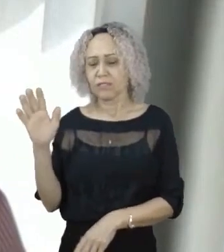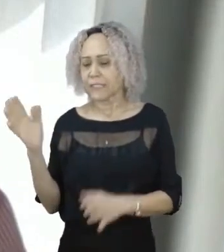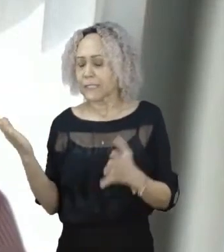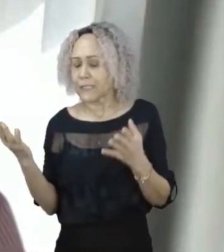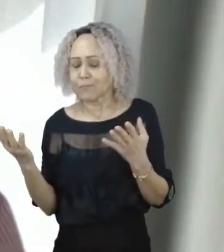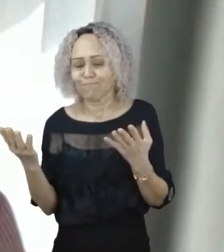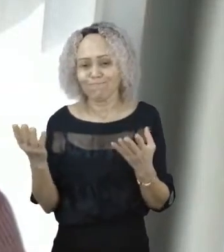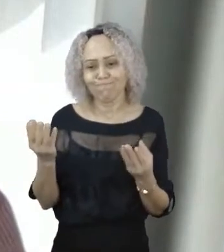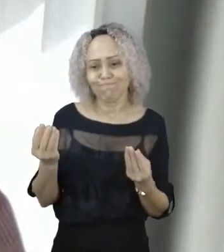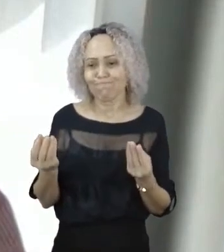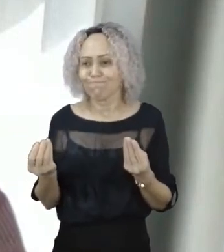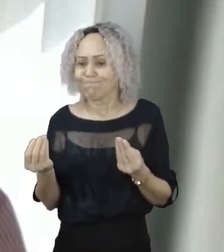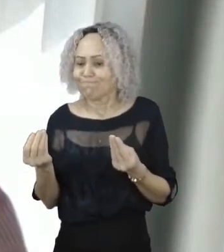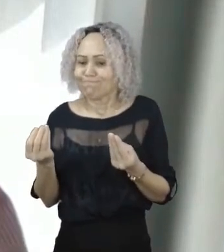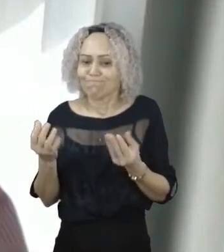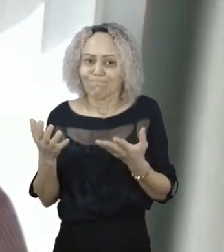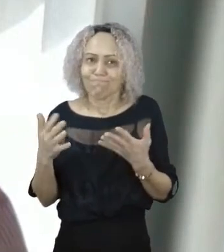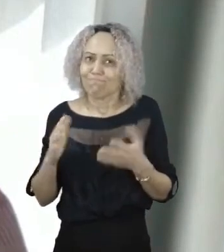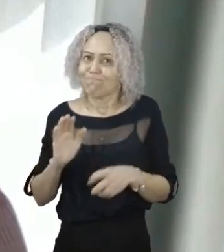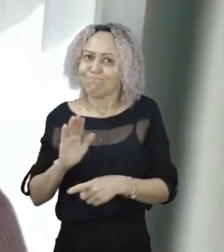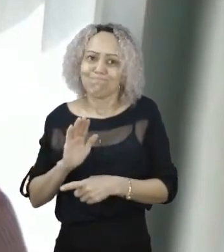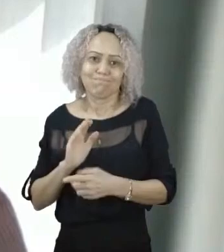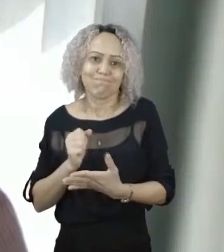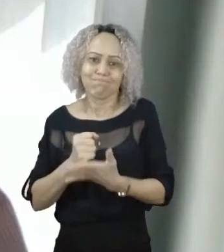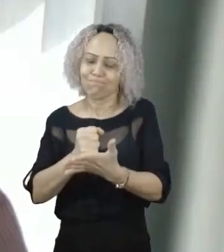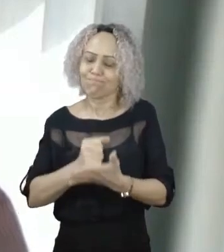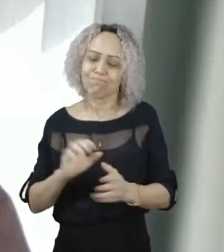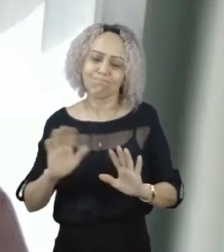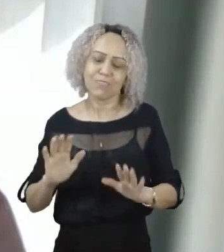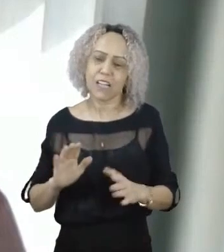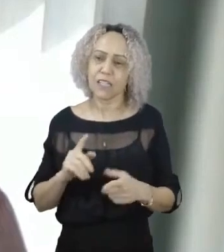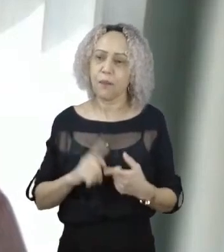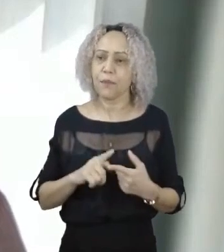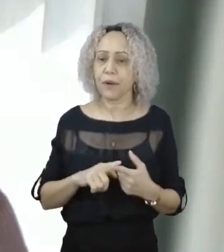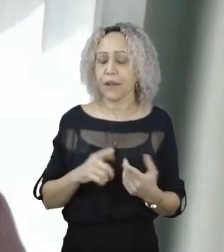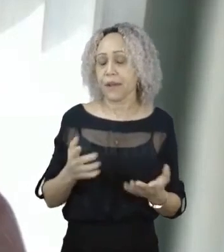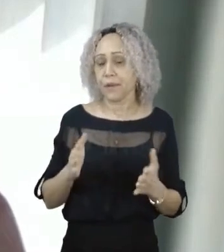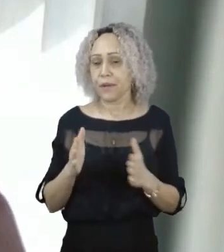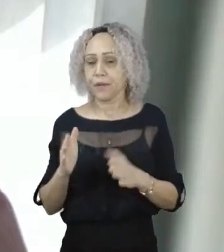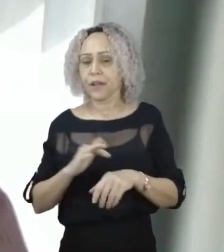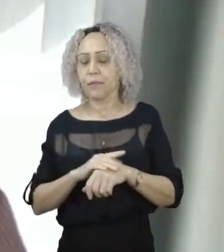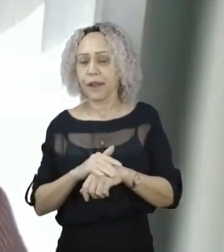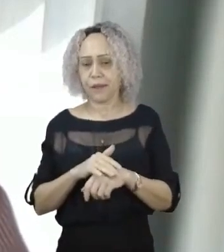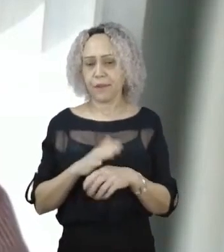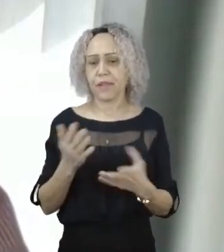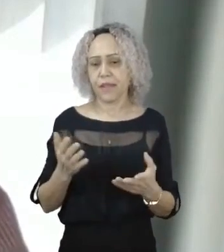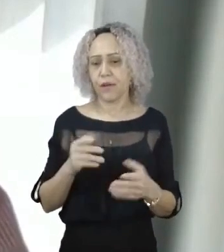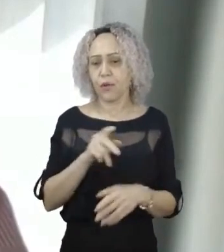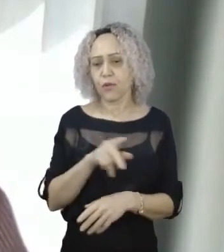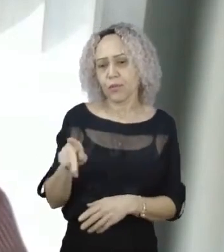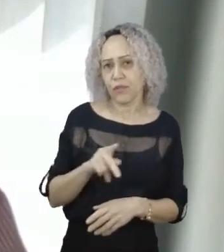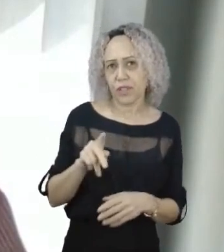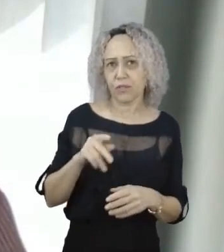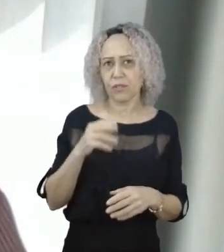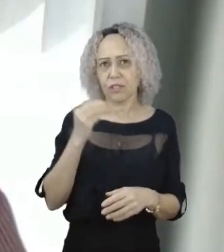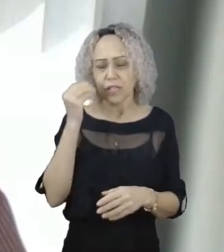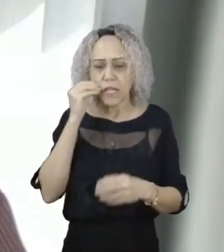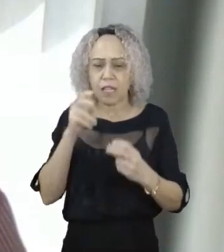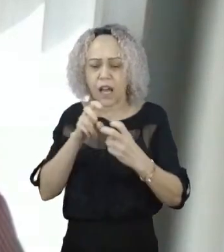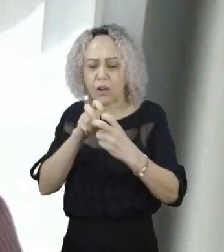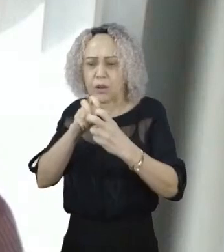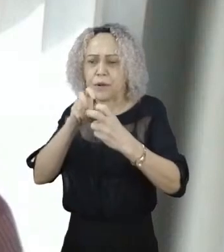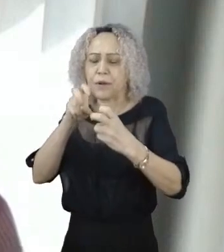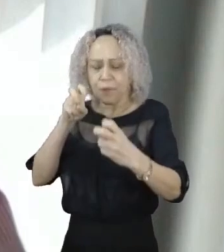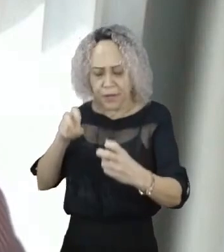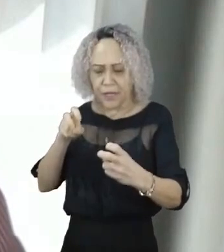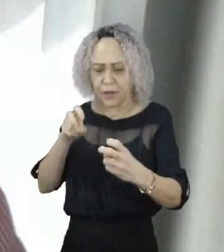mão das aulas remotas numa tentativa heróica de manter o vínculo dos estudantes com as escolas.